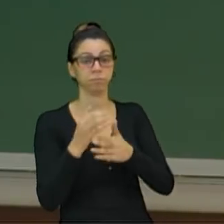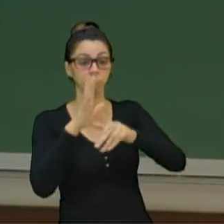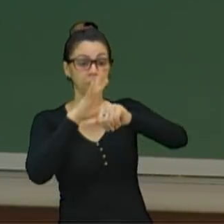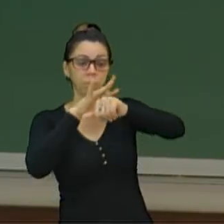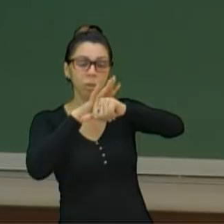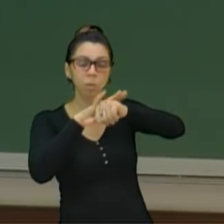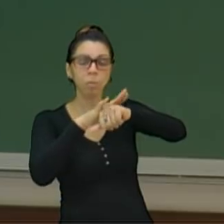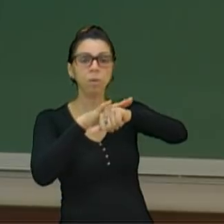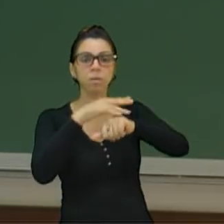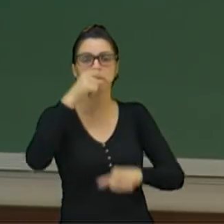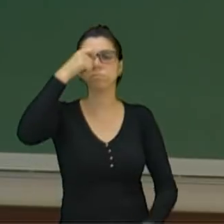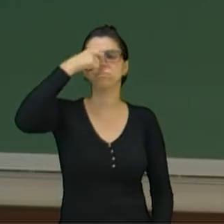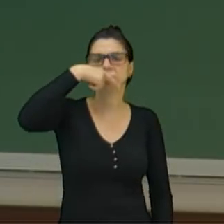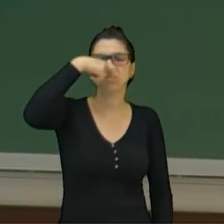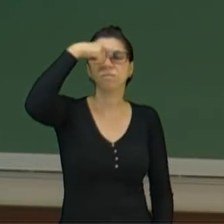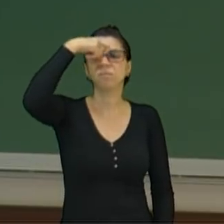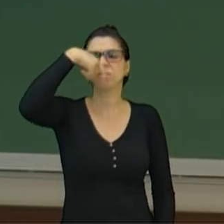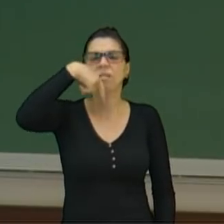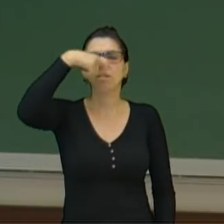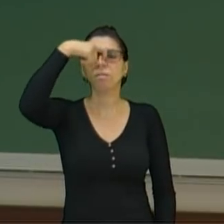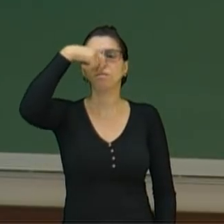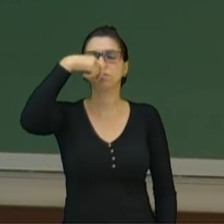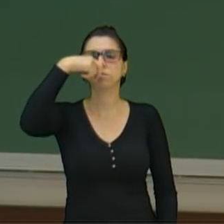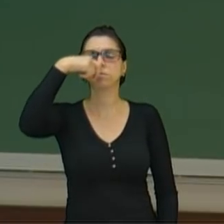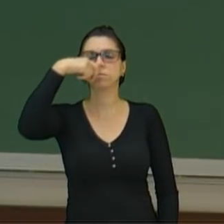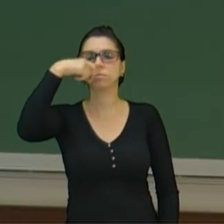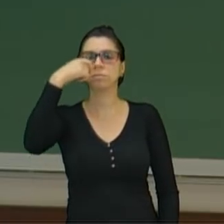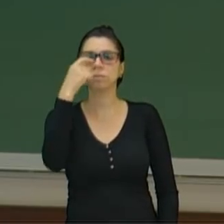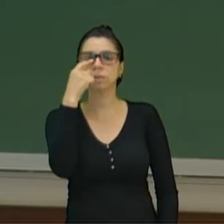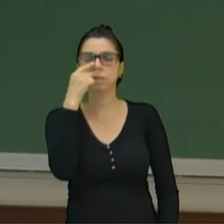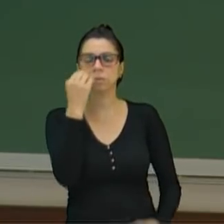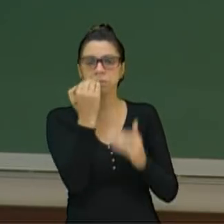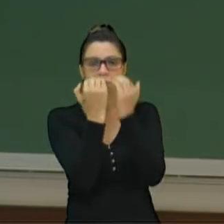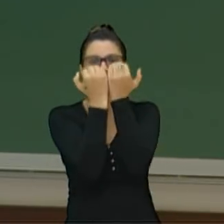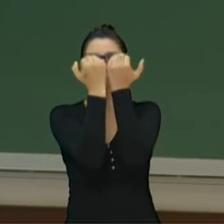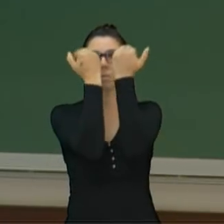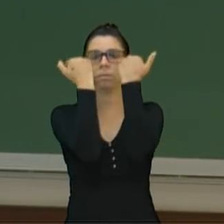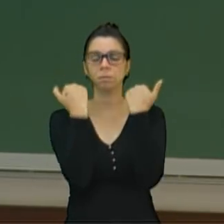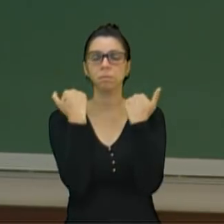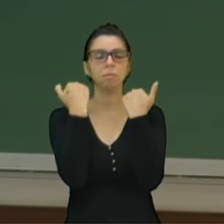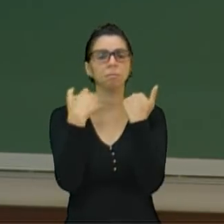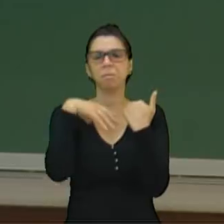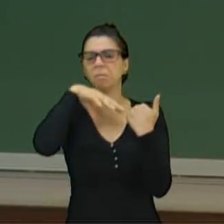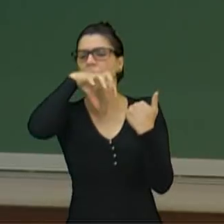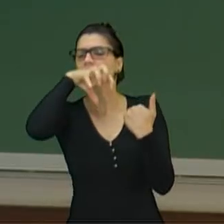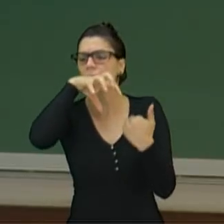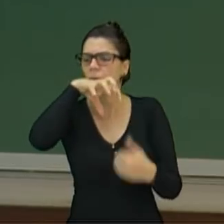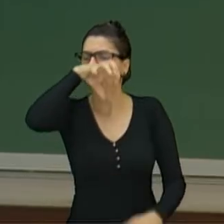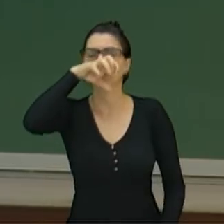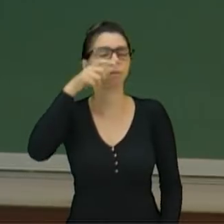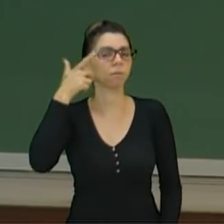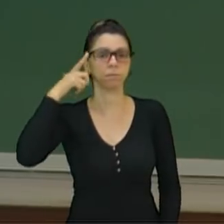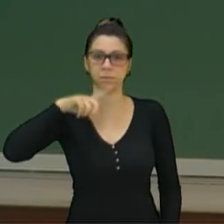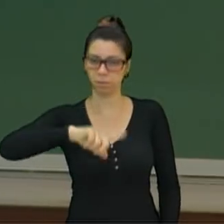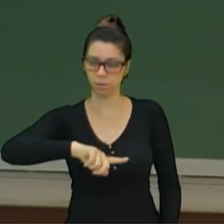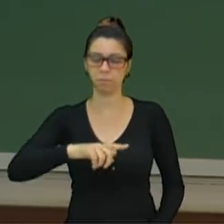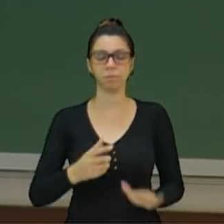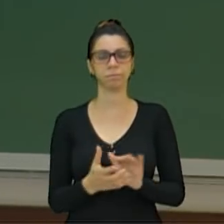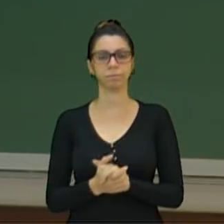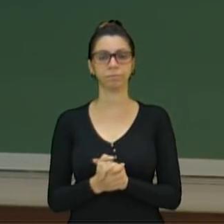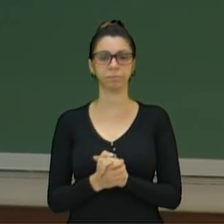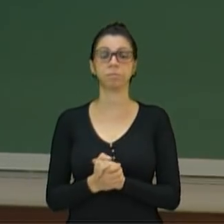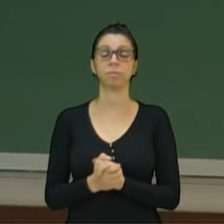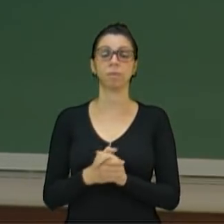muco no nariz, cobre toda a mucosa interna do nariz, não sinto direito os cheiros. E como nós